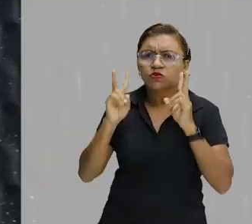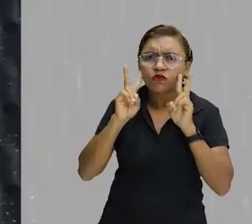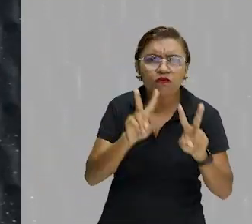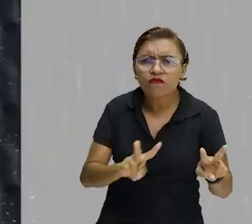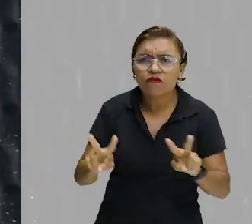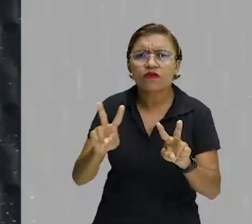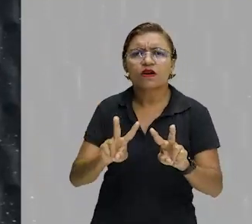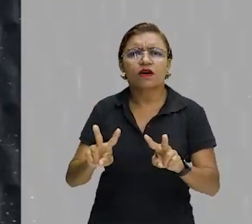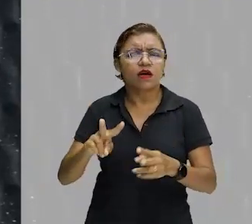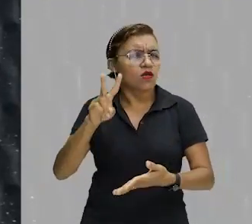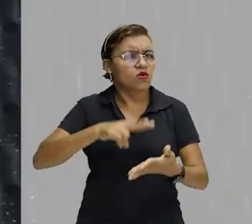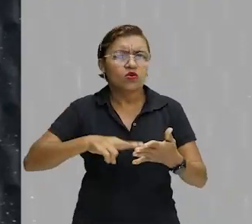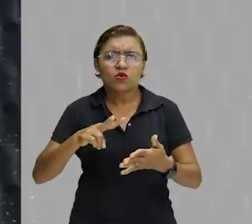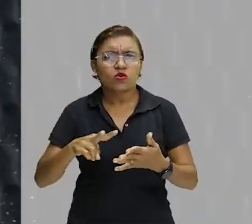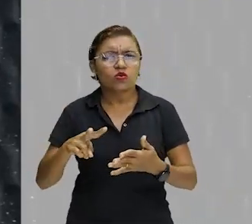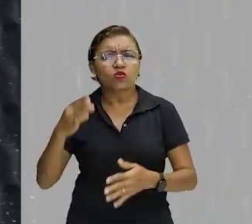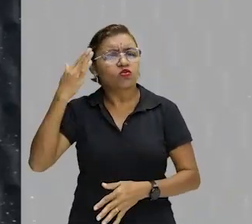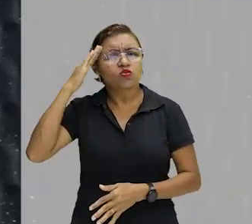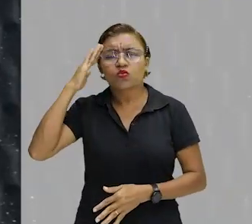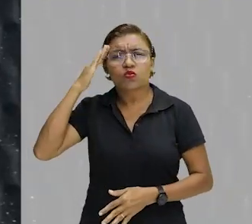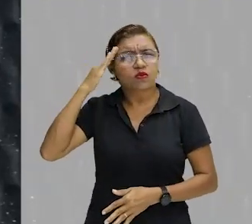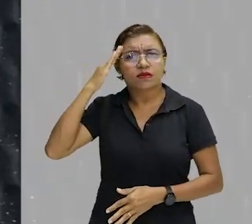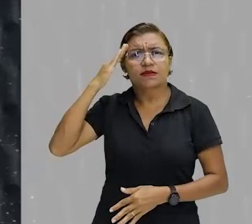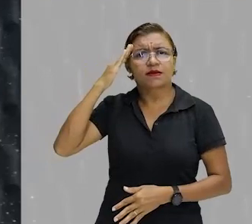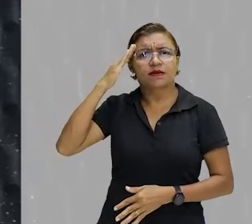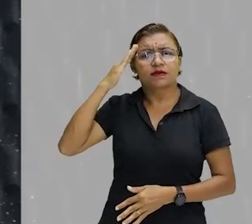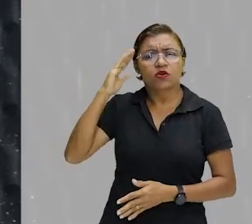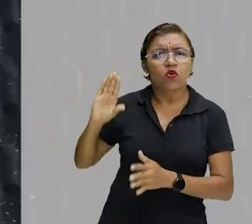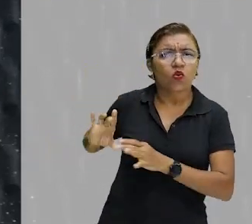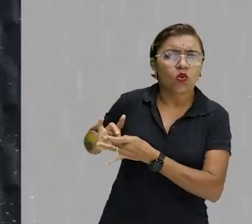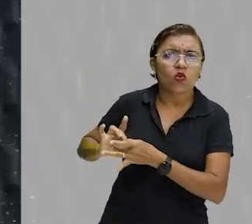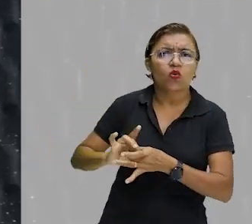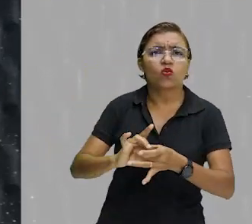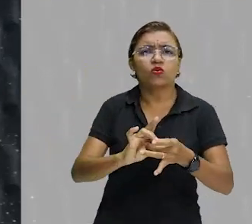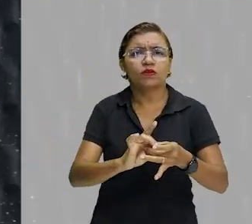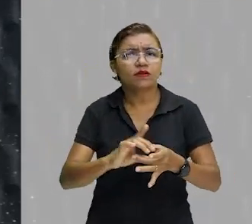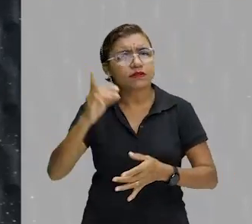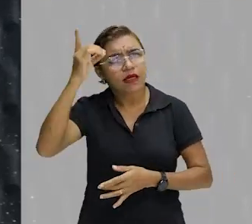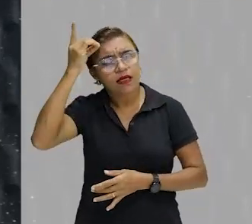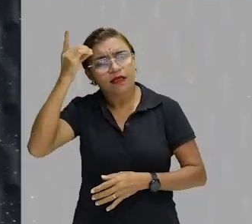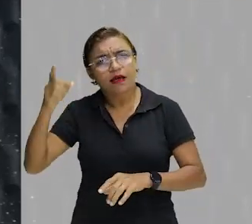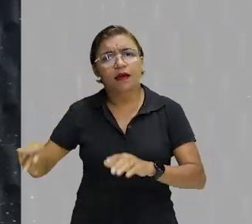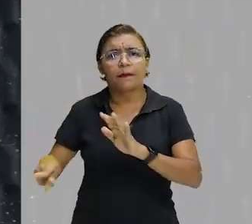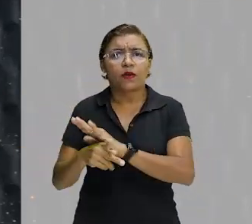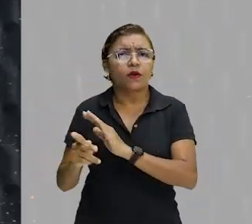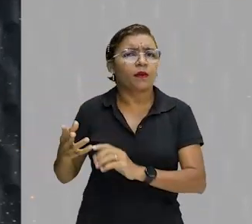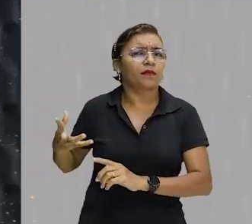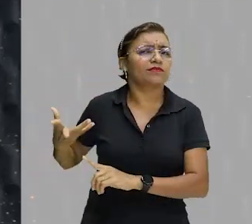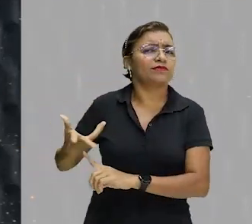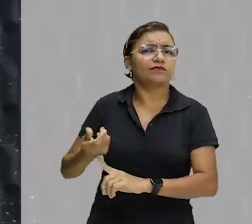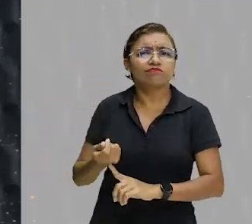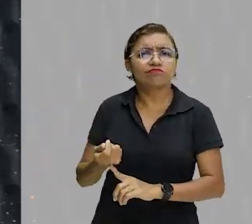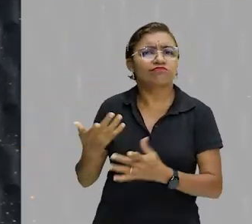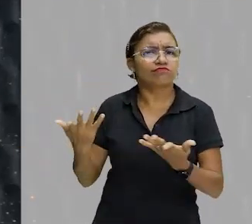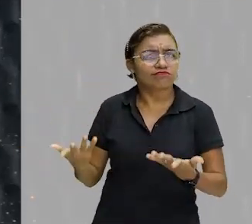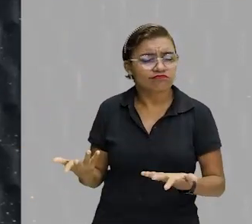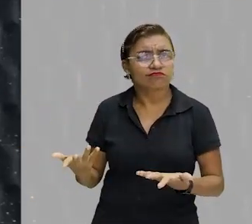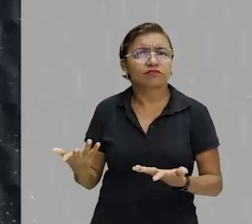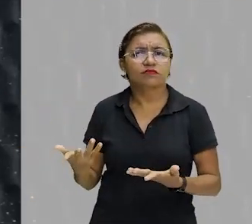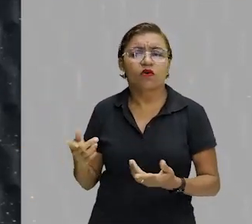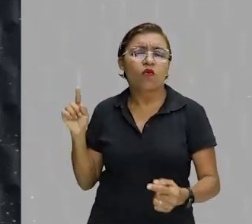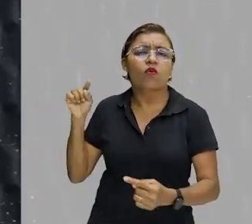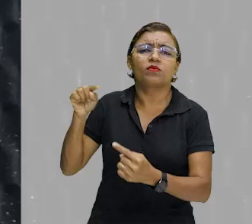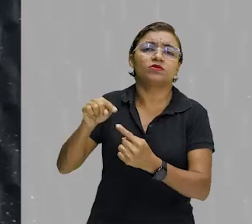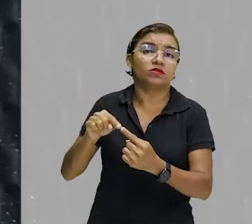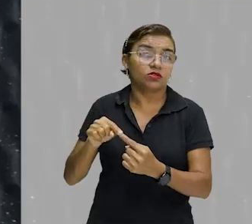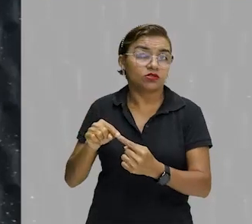tentar entender o contexto, a ideia do artista, o processo de composição, qual a finalidade, o que representa, e eu